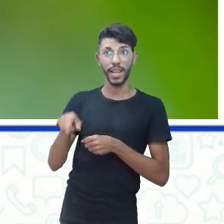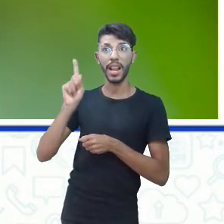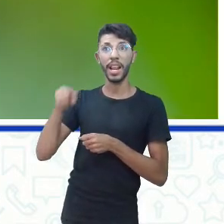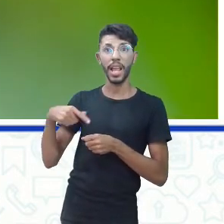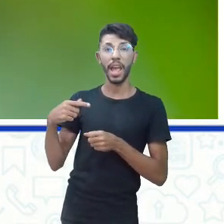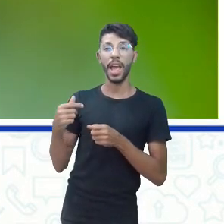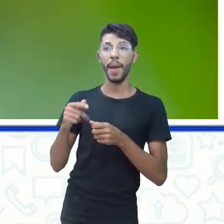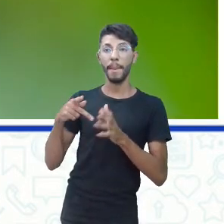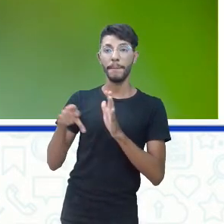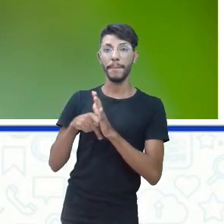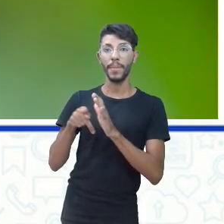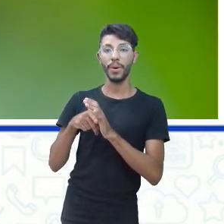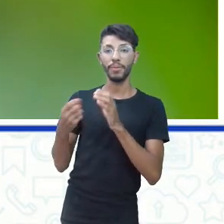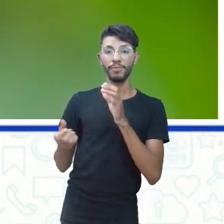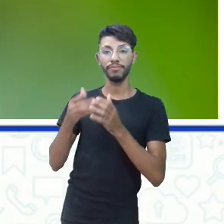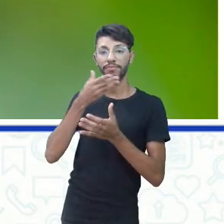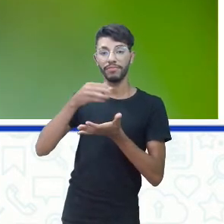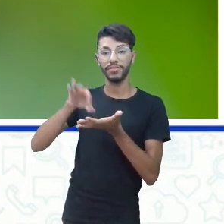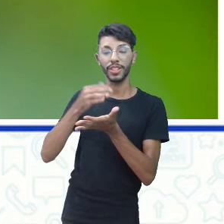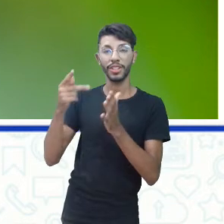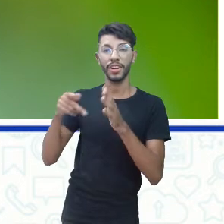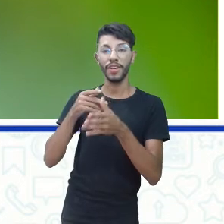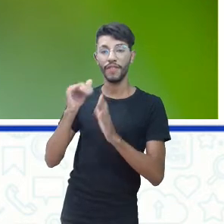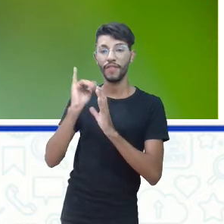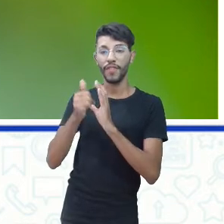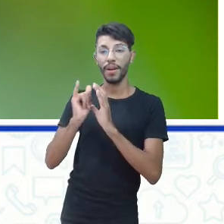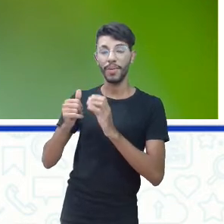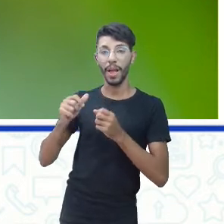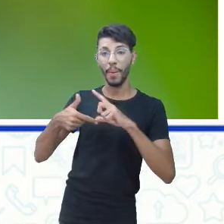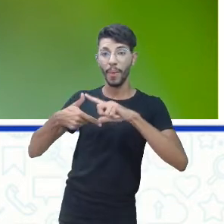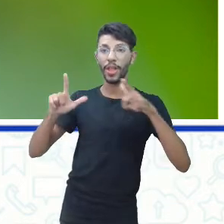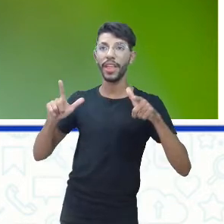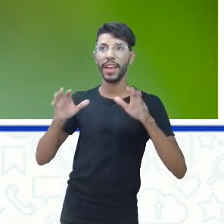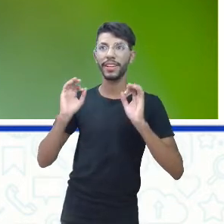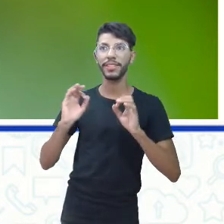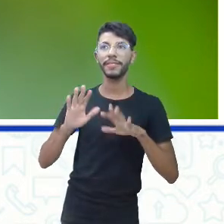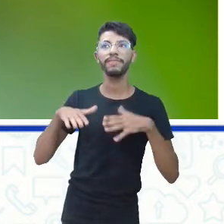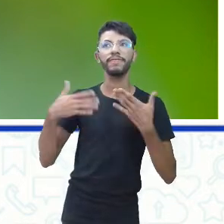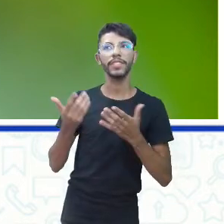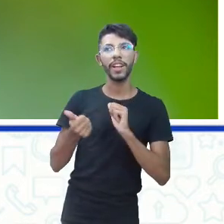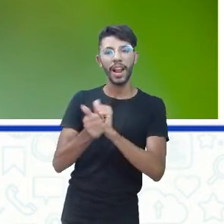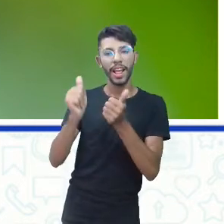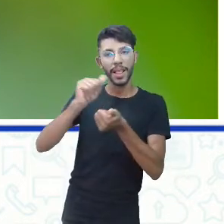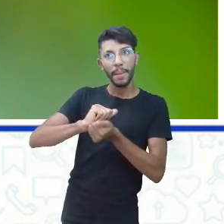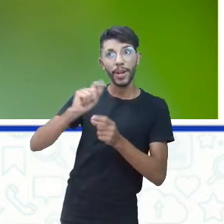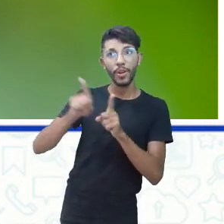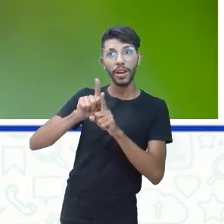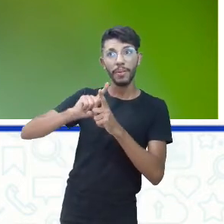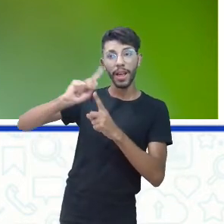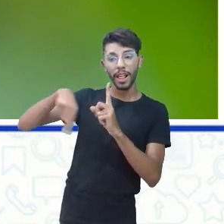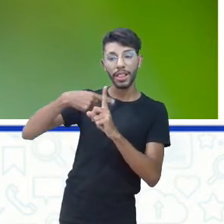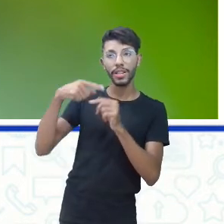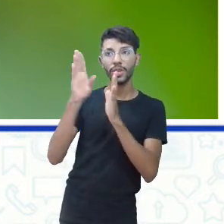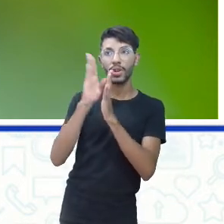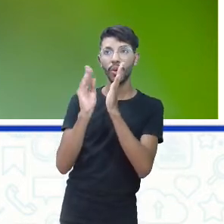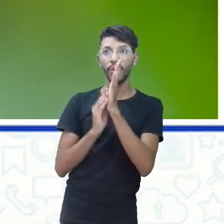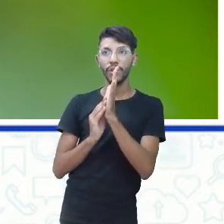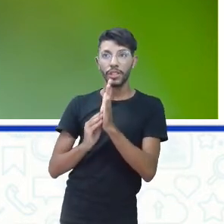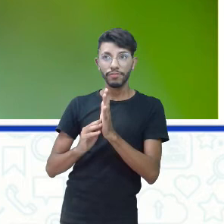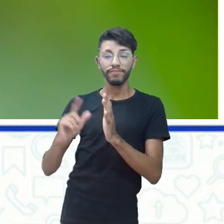Ao adaptar as fábulas de Esopo e Fedro, colocou mais conteúdo narrativo, trazendo uma